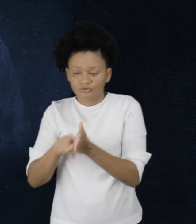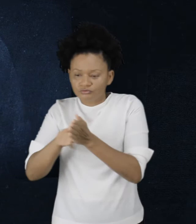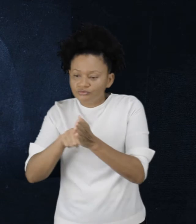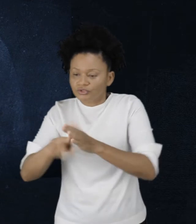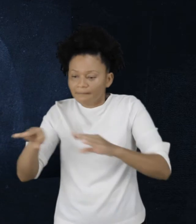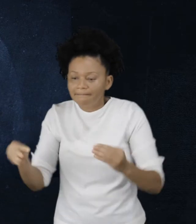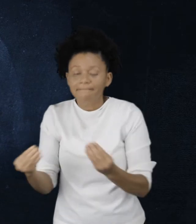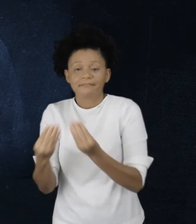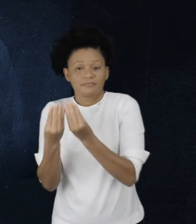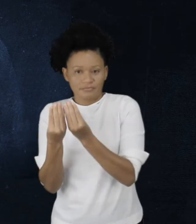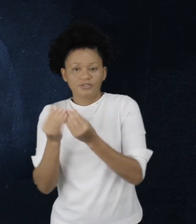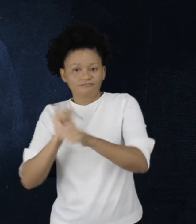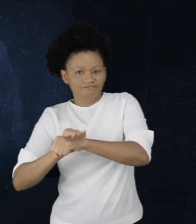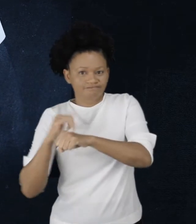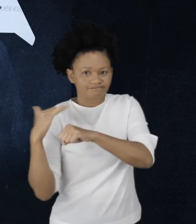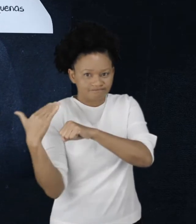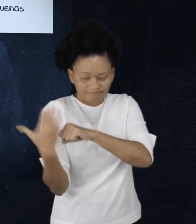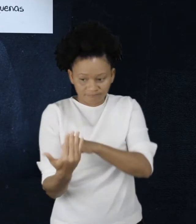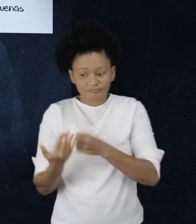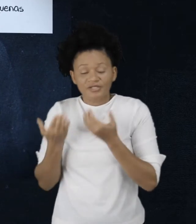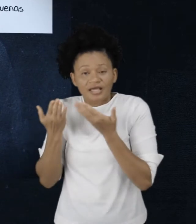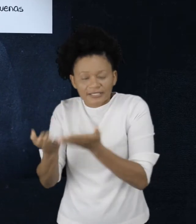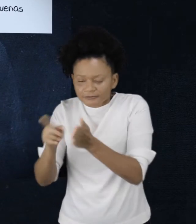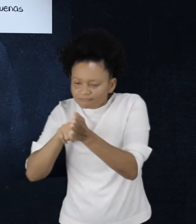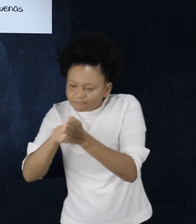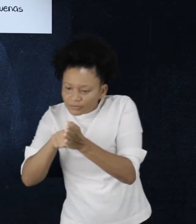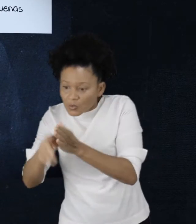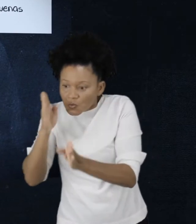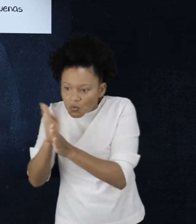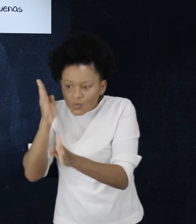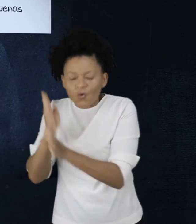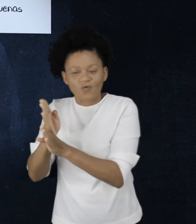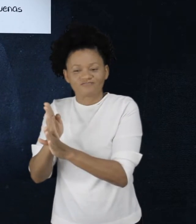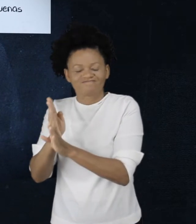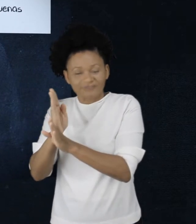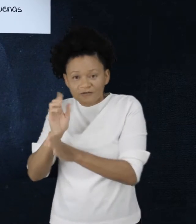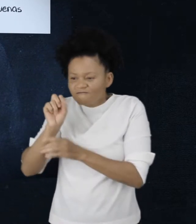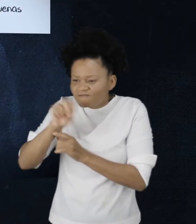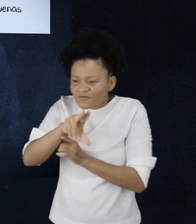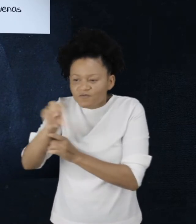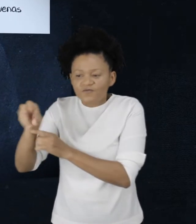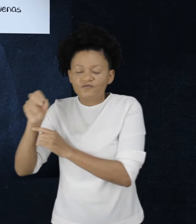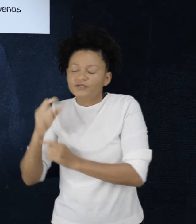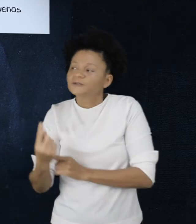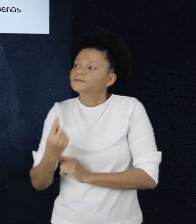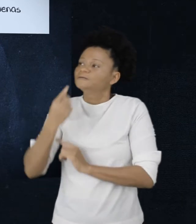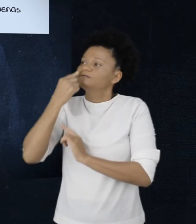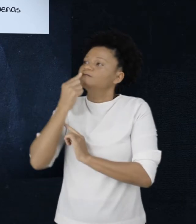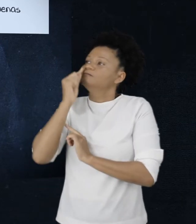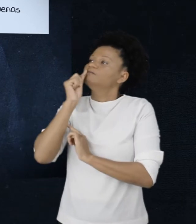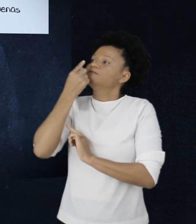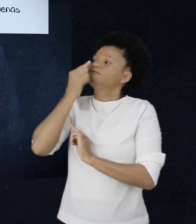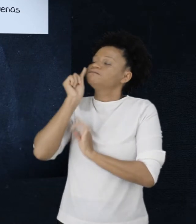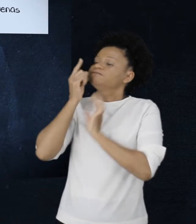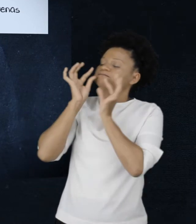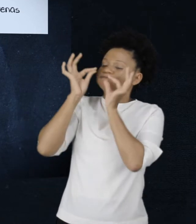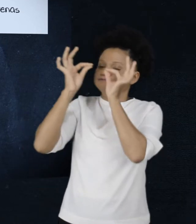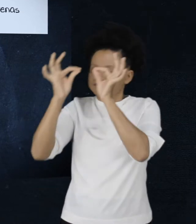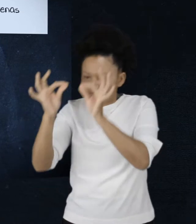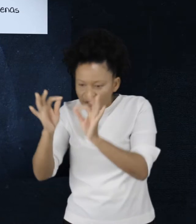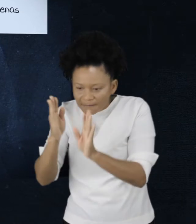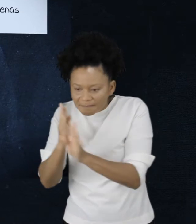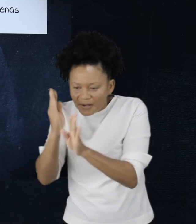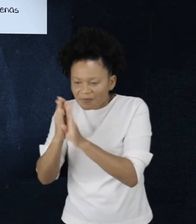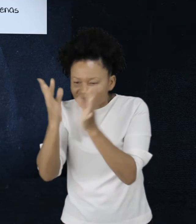da Covid-19. Esses testes detectam o vírus a partir de amostras coletadas das vias aéreas dos